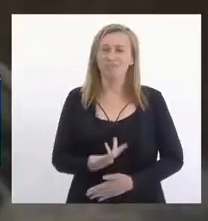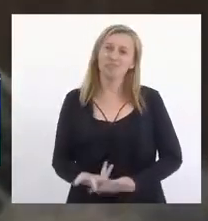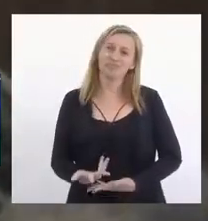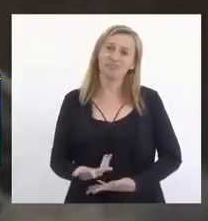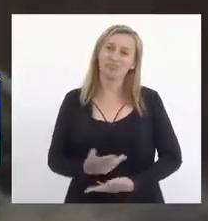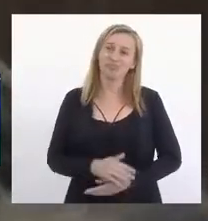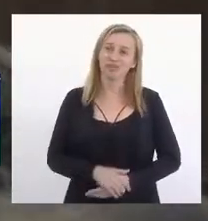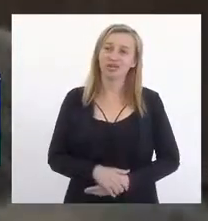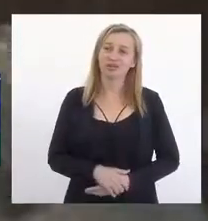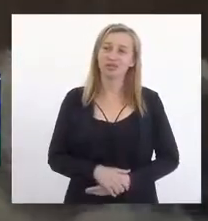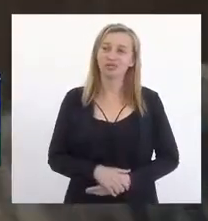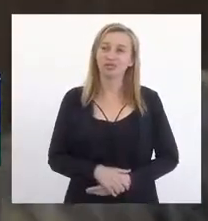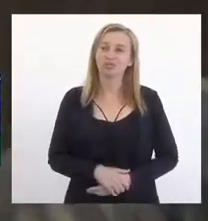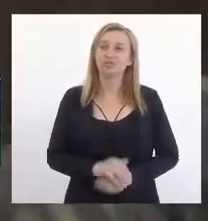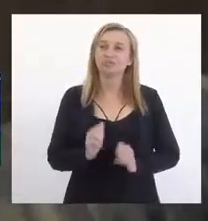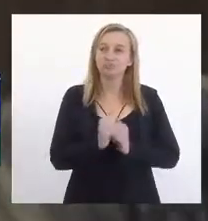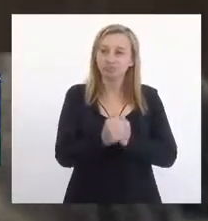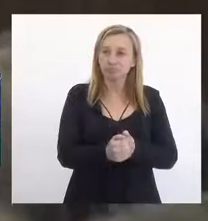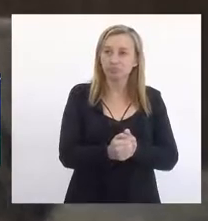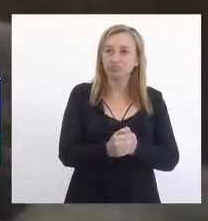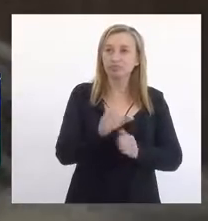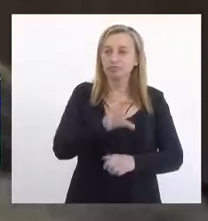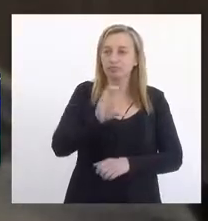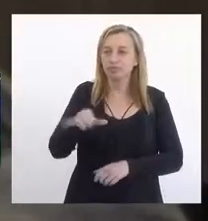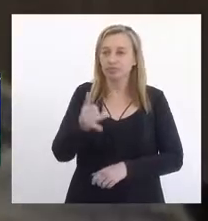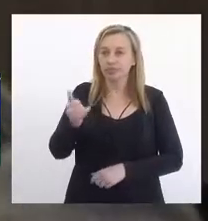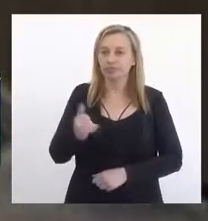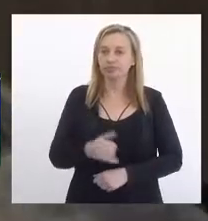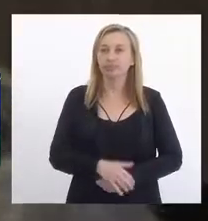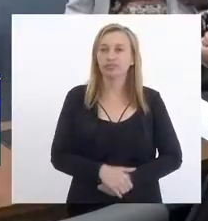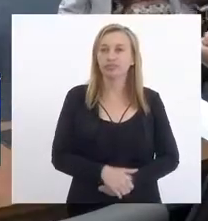fazer o acompanho o parecer da CCJ.